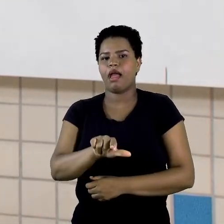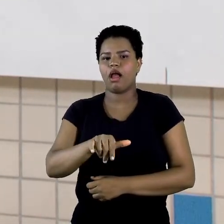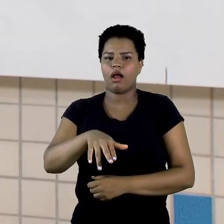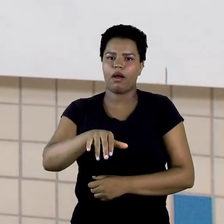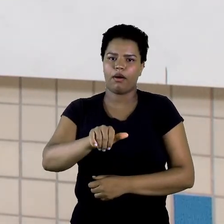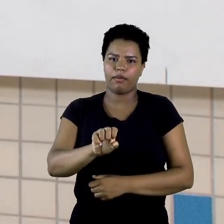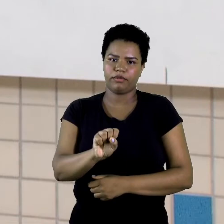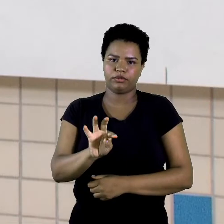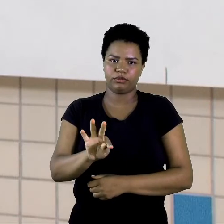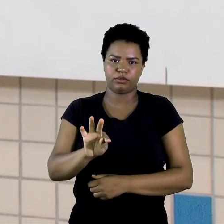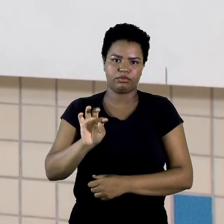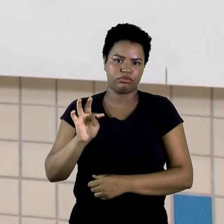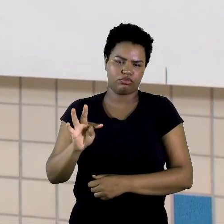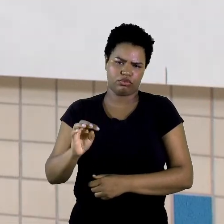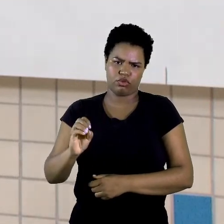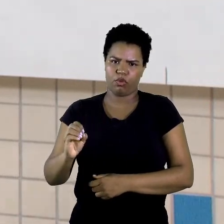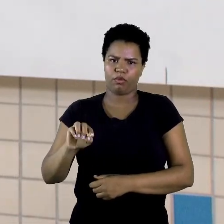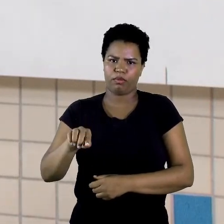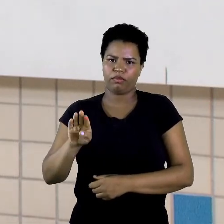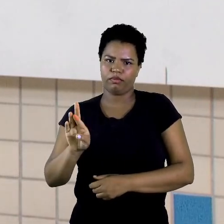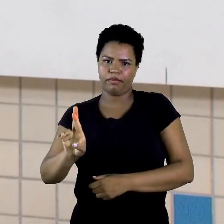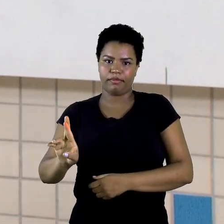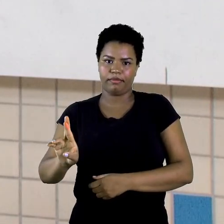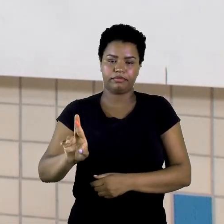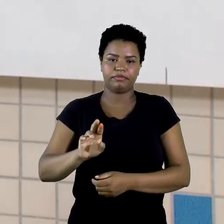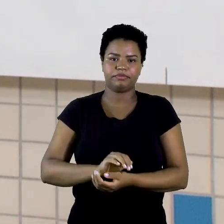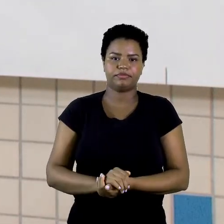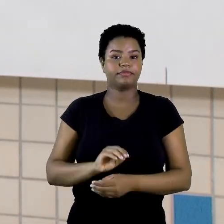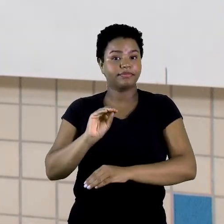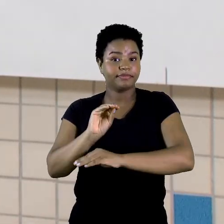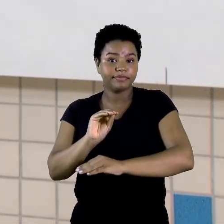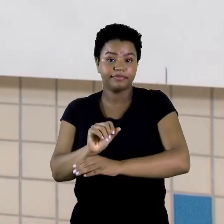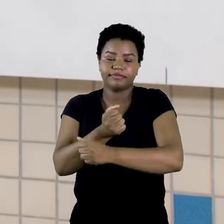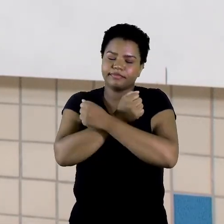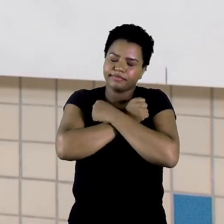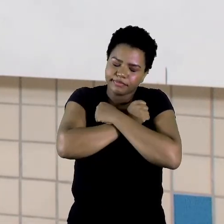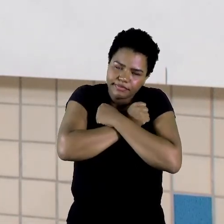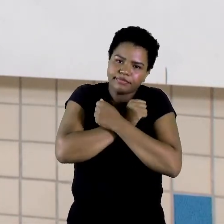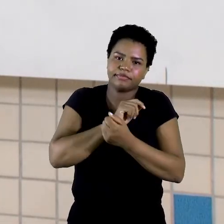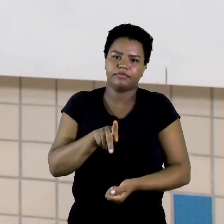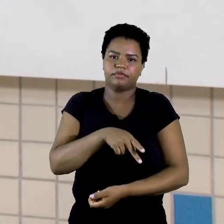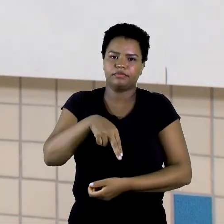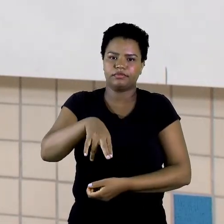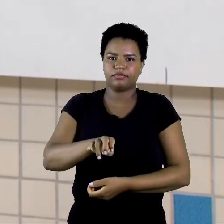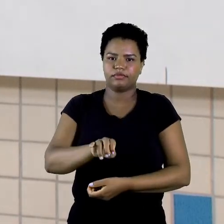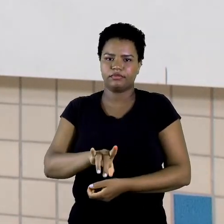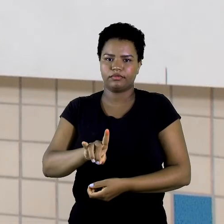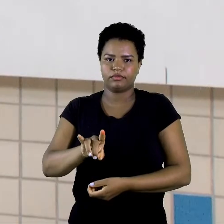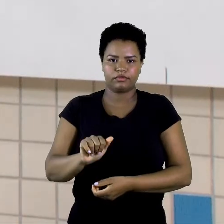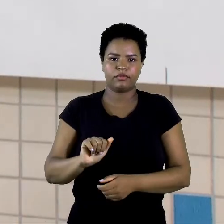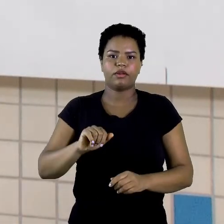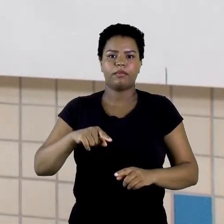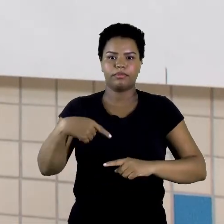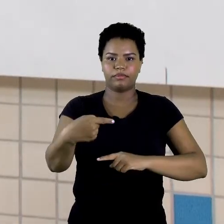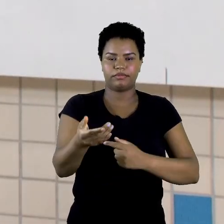www.educacãopalmas.to.br. Cuidem-se. Um grande abraço virtual da professora Neilda e até a próxima aula.